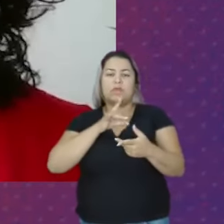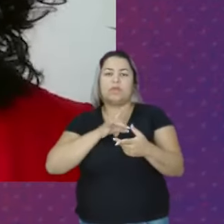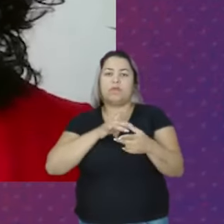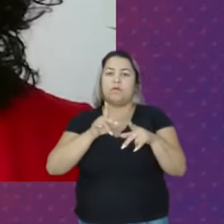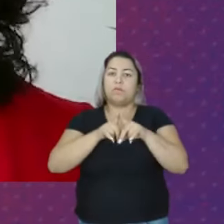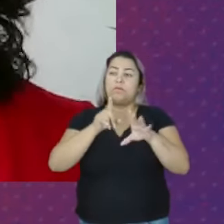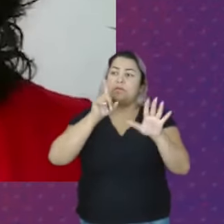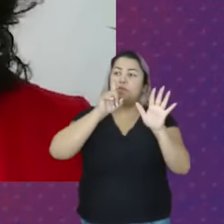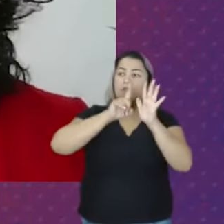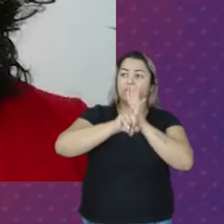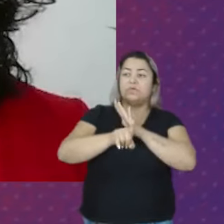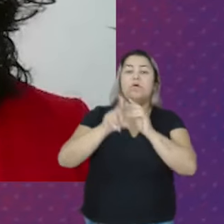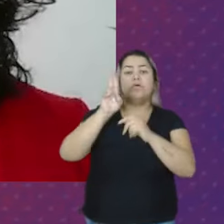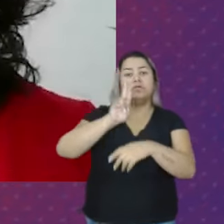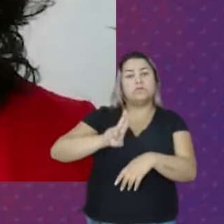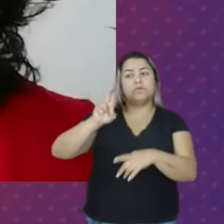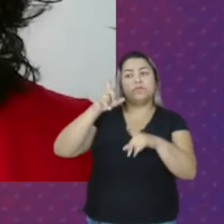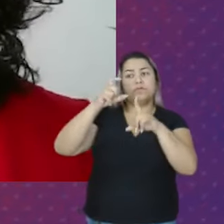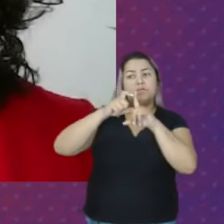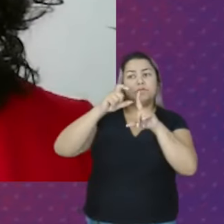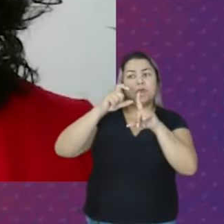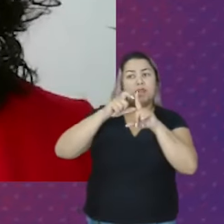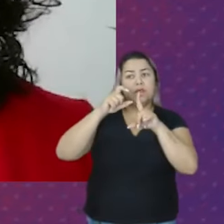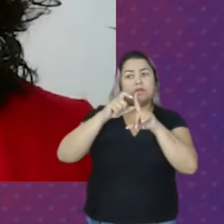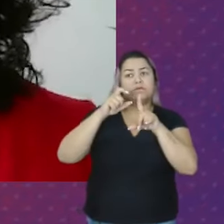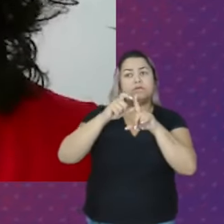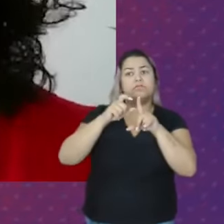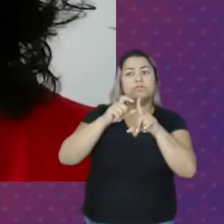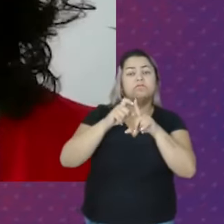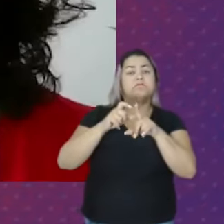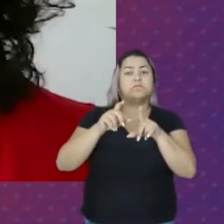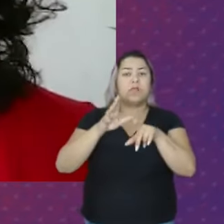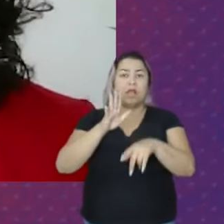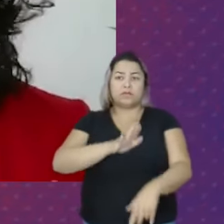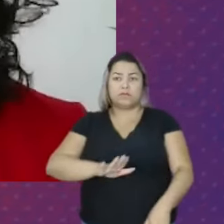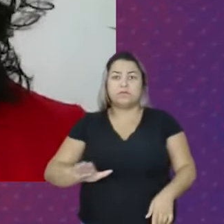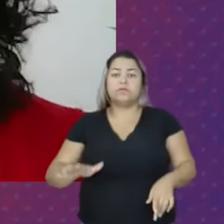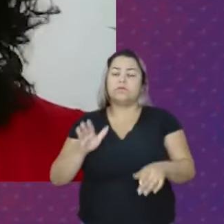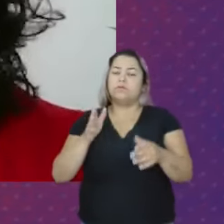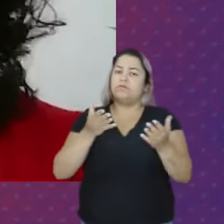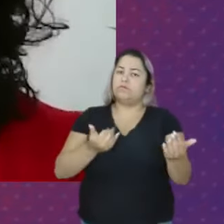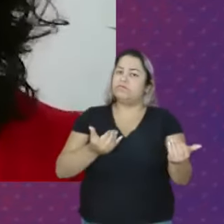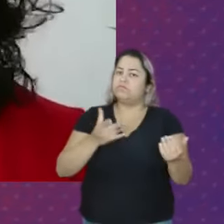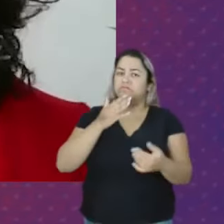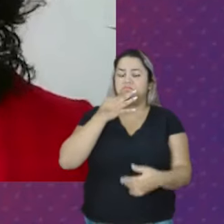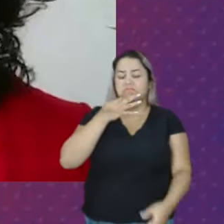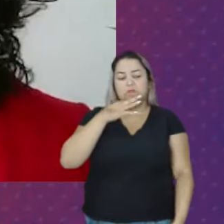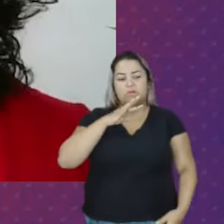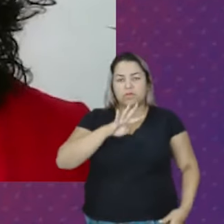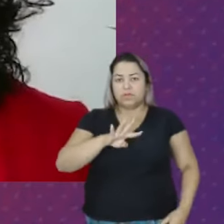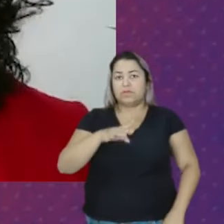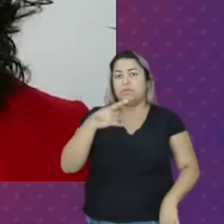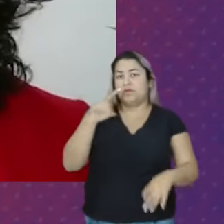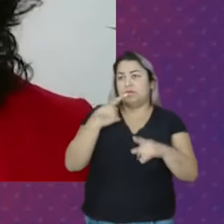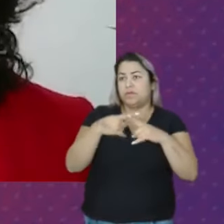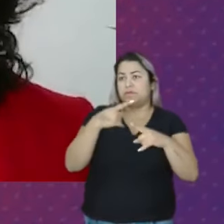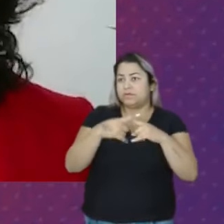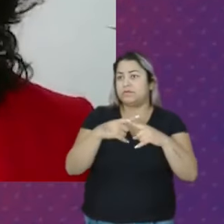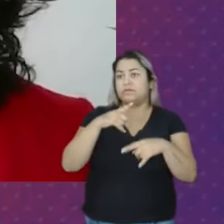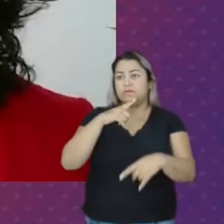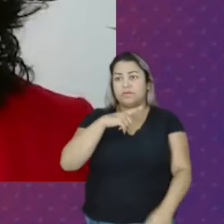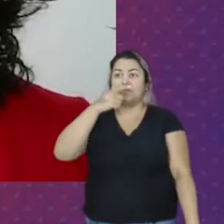perguntas usando palavras que muitas vezes a criança ou adolescente não conhecem, porque a gente tem que ter